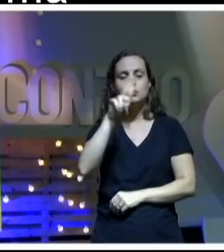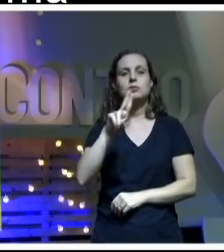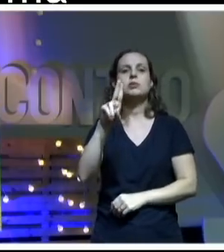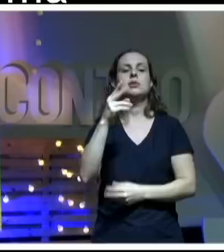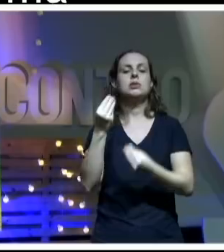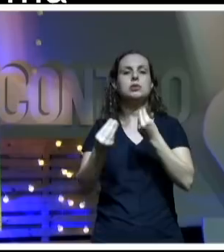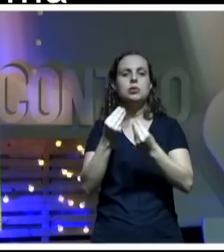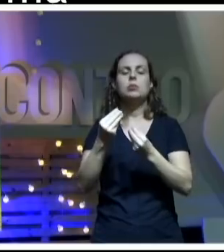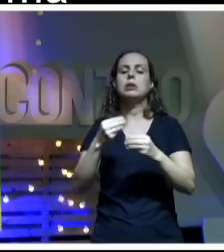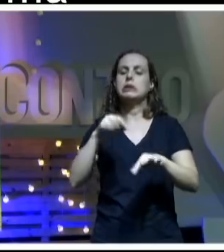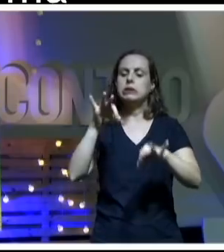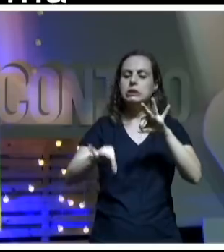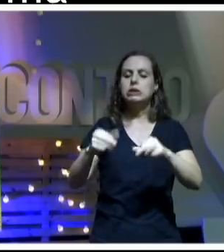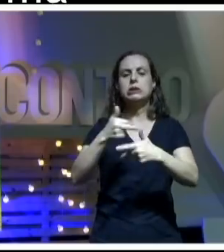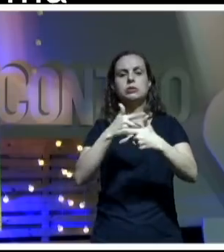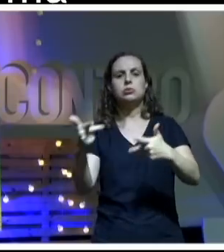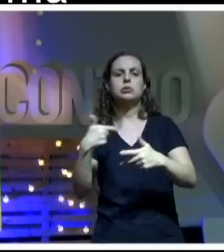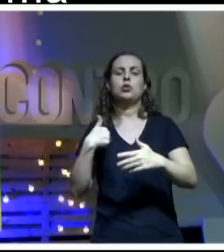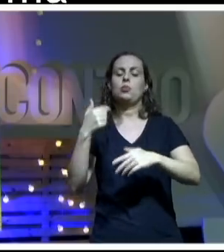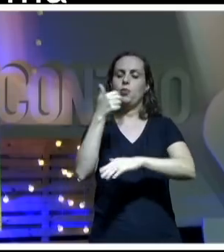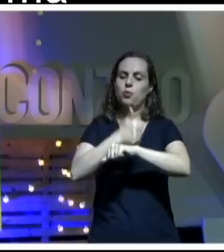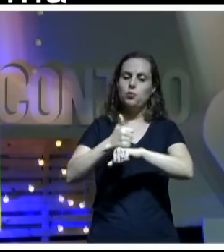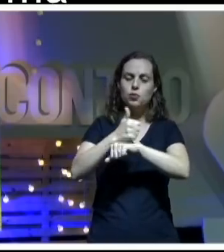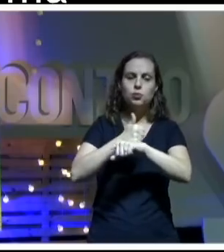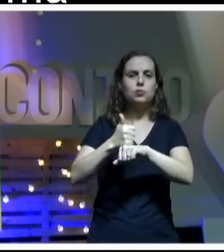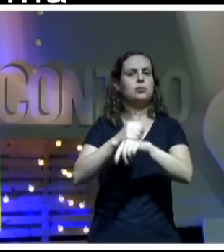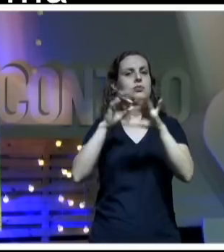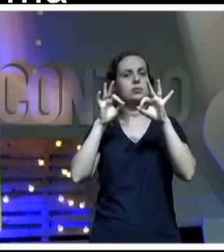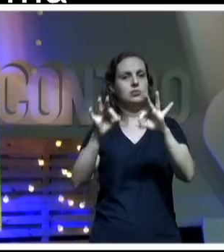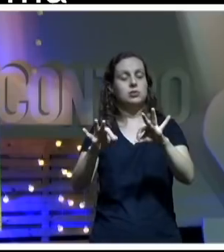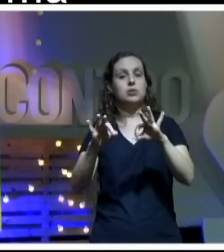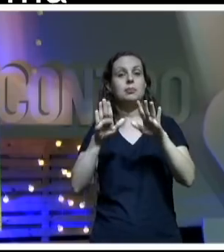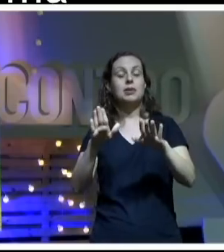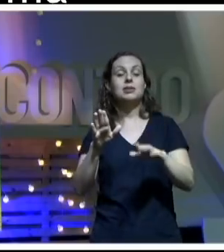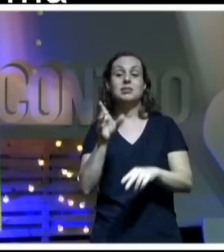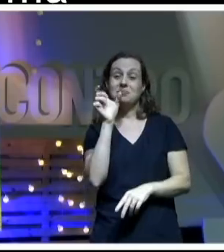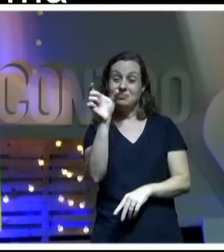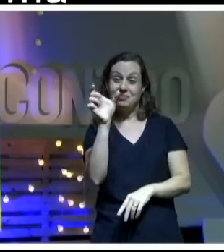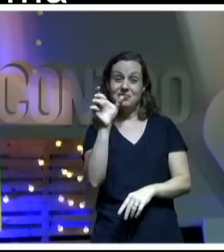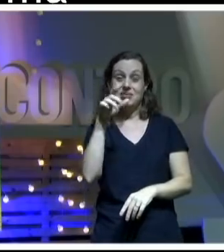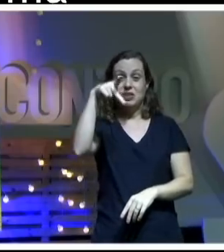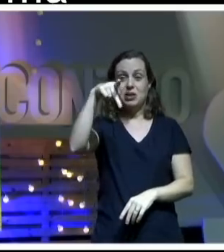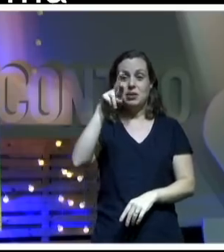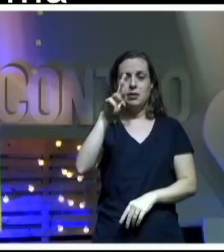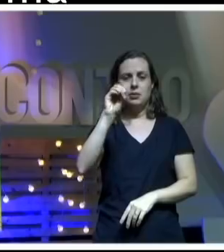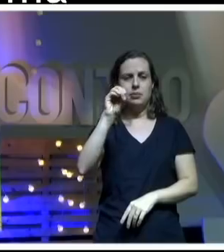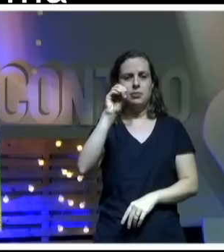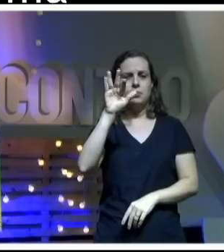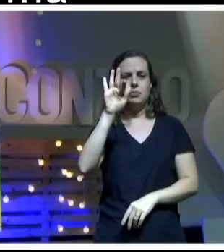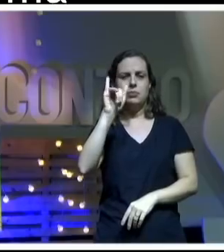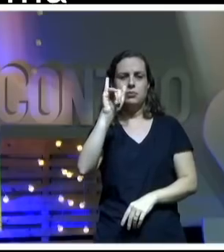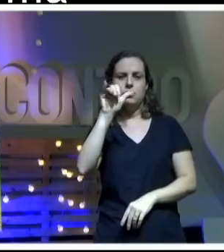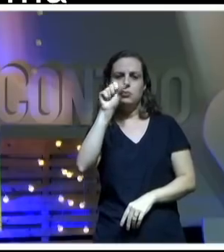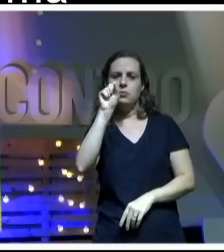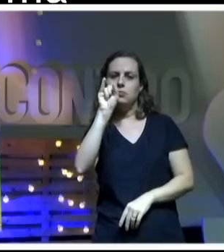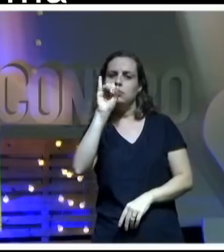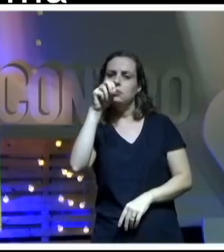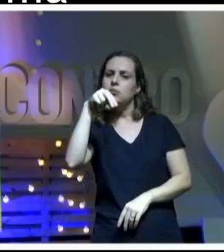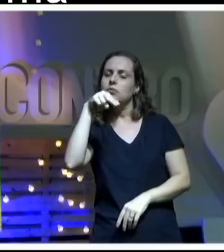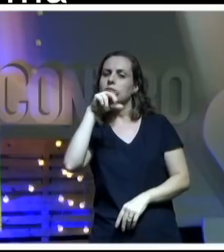engolido por eles profissionalização uma linguagem estranha e inadequada para traduzir o chamado pastoral